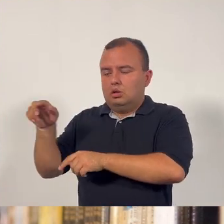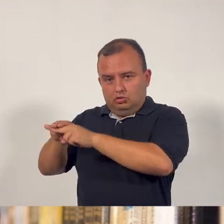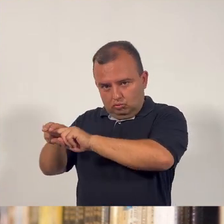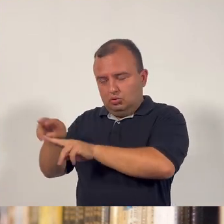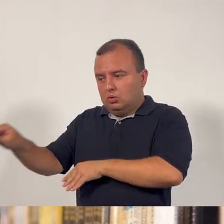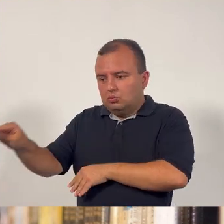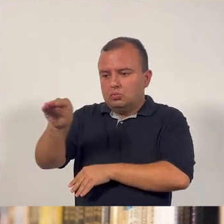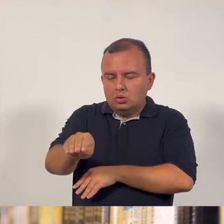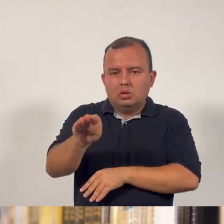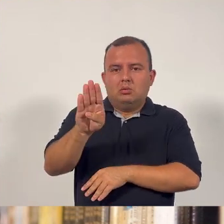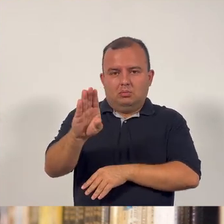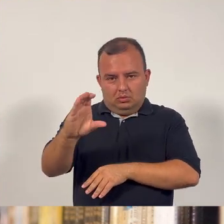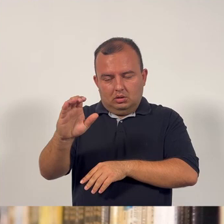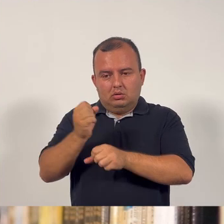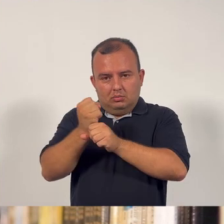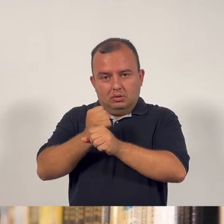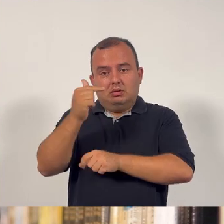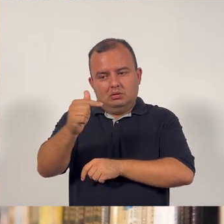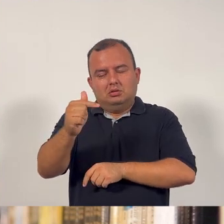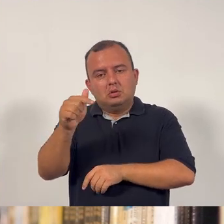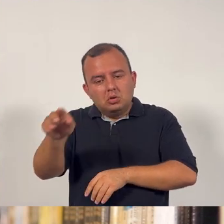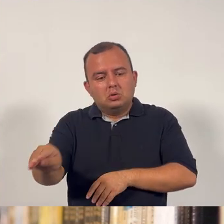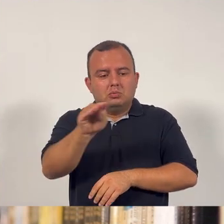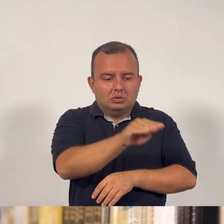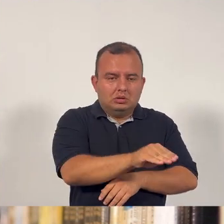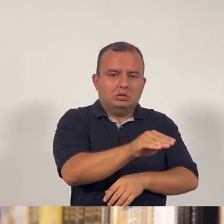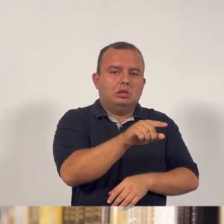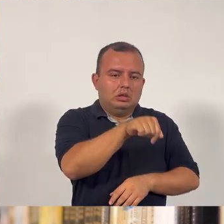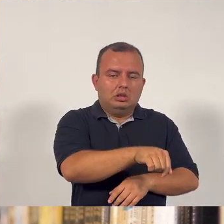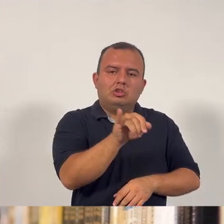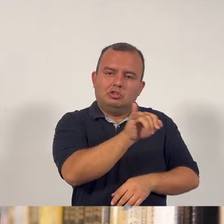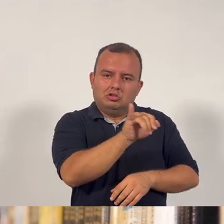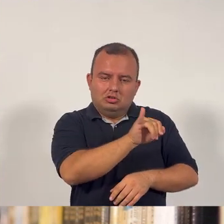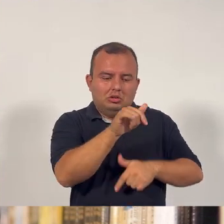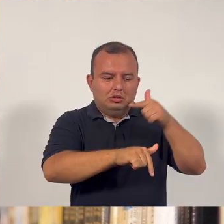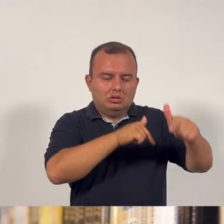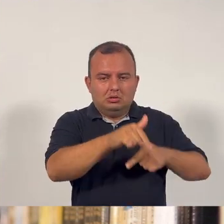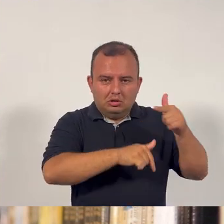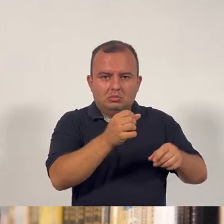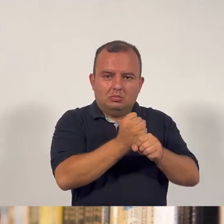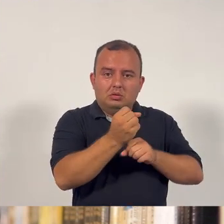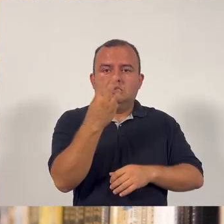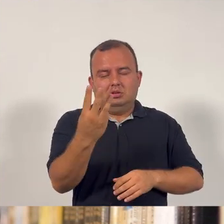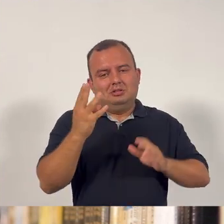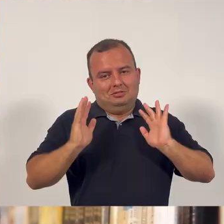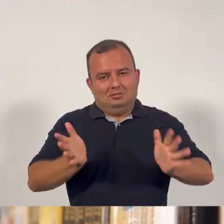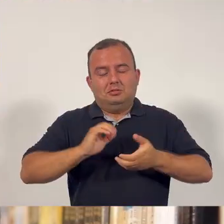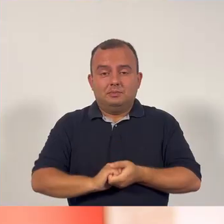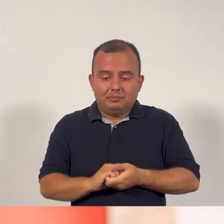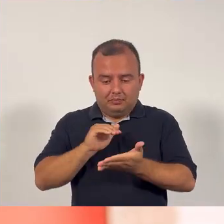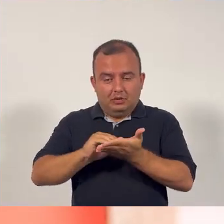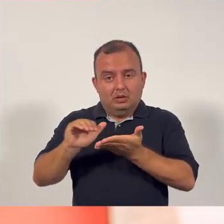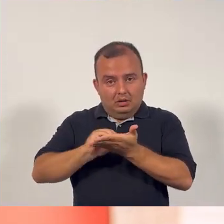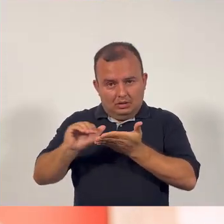depois eu fui para Balneário, fiquei mais 7 anos. E agora vai fazer 3 anos que eu estou aqui como secretária acadêmica do campus de Itajaí.